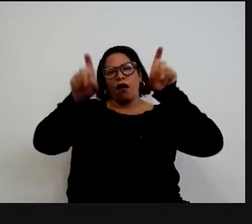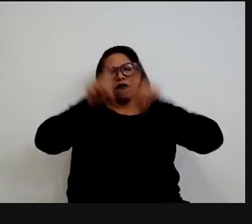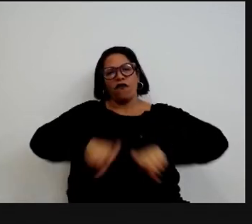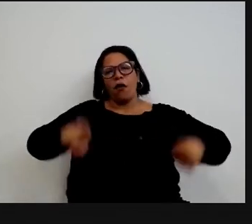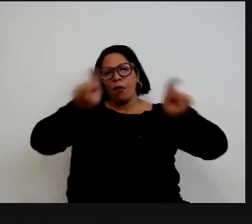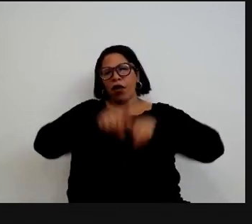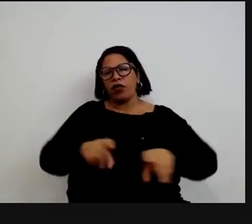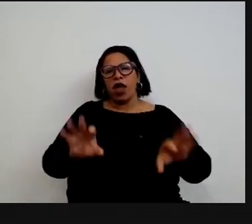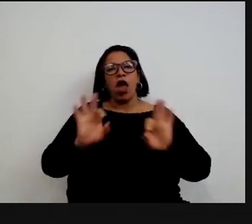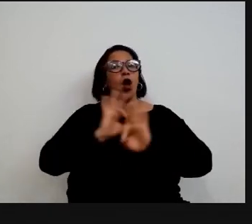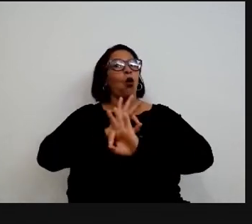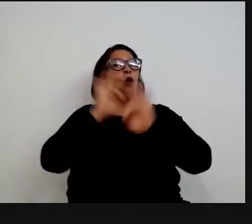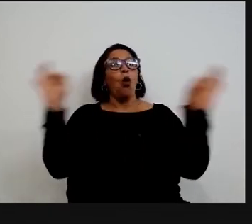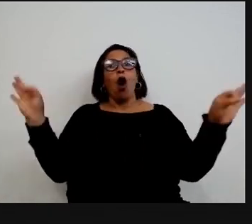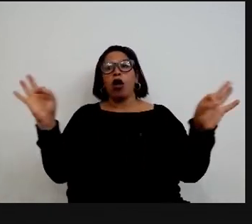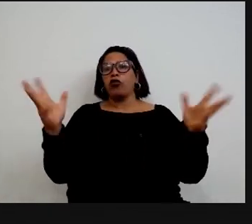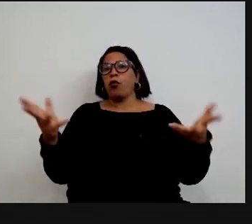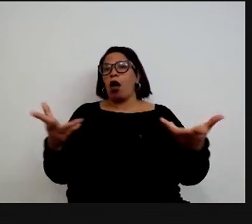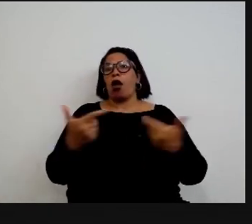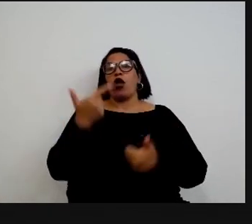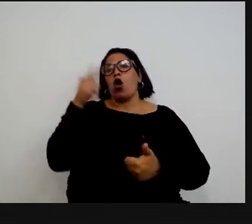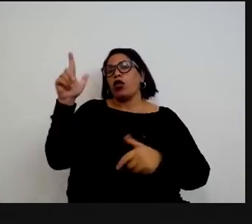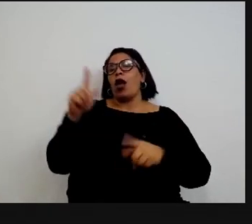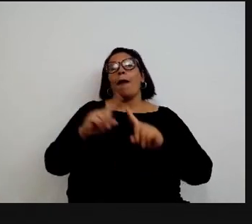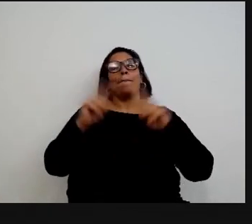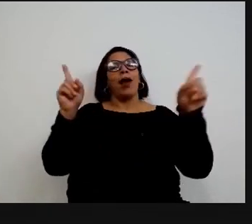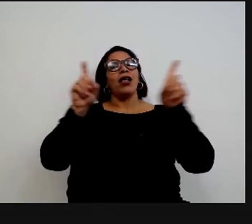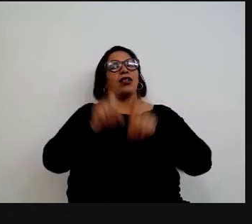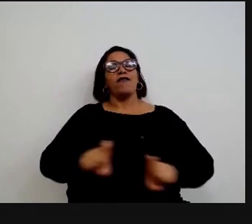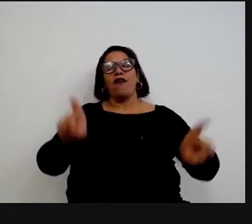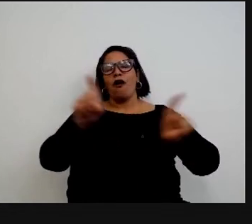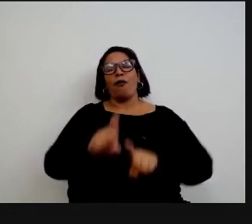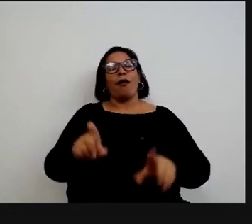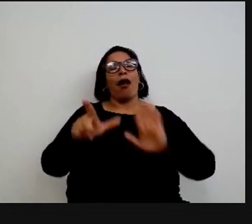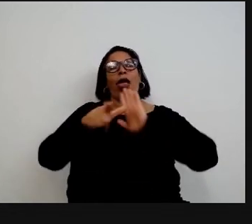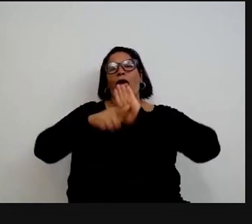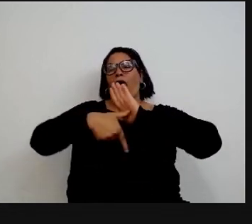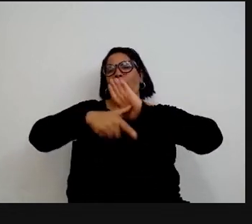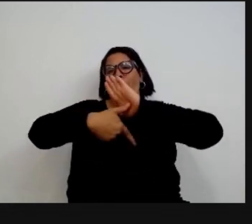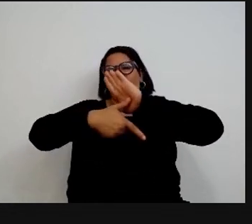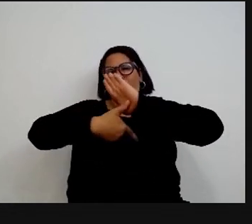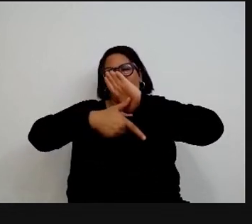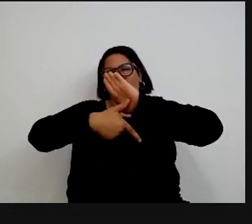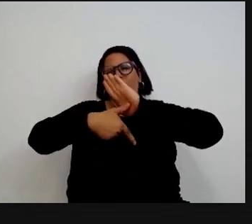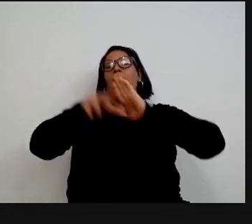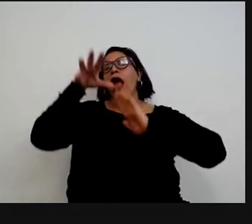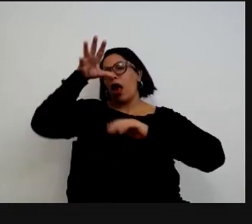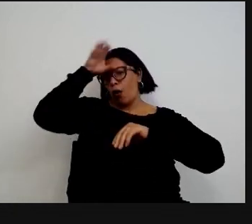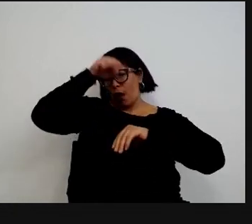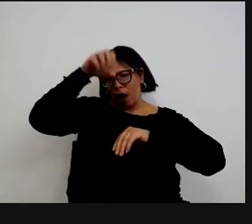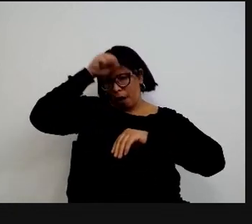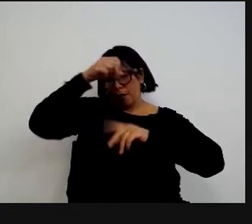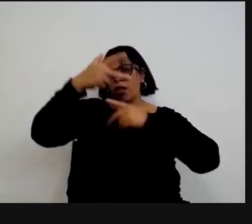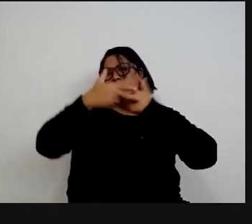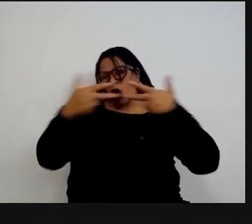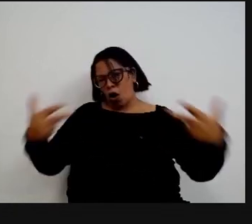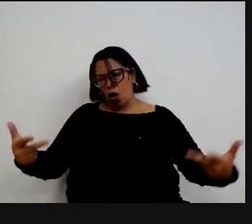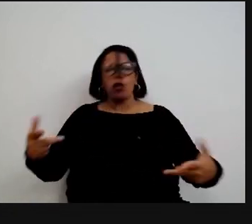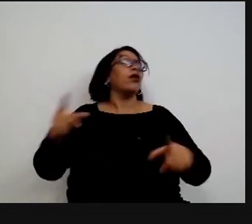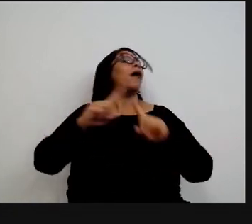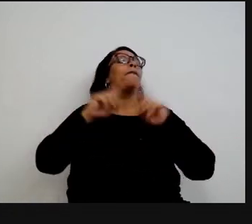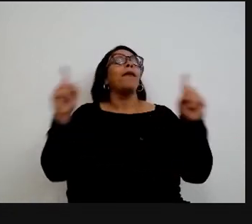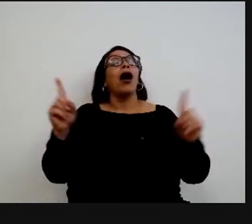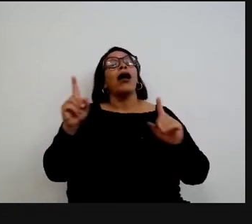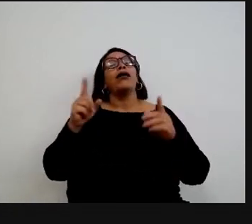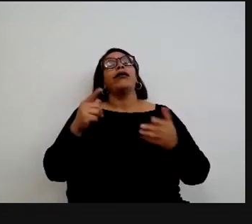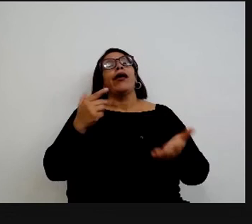bom profissional em um monte de coisa, mas em informática eu sou ruim. Quer dizer, não é que seja um jurássico, eu estou sempre bem informado sobre tudo, mas eu